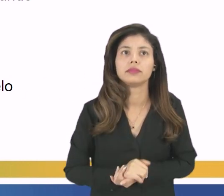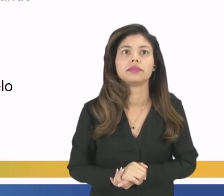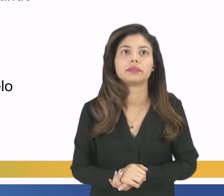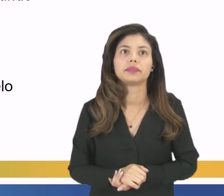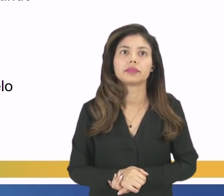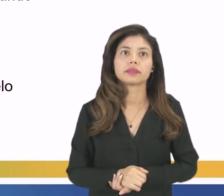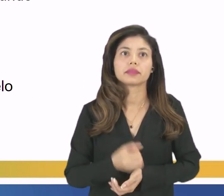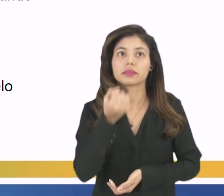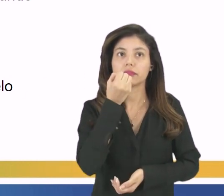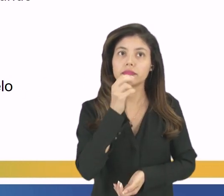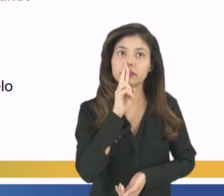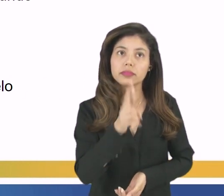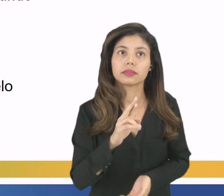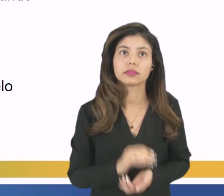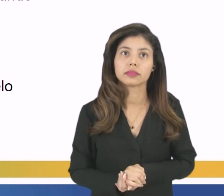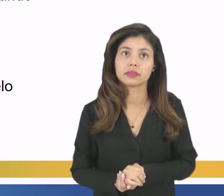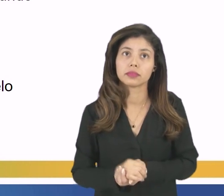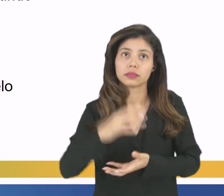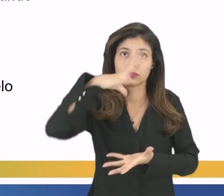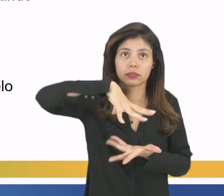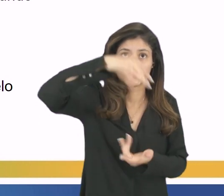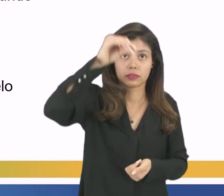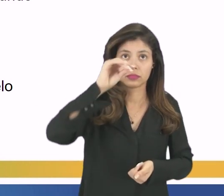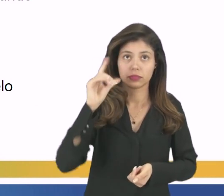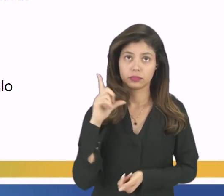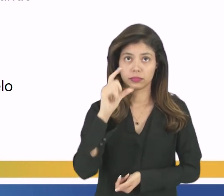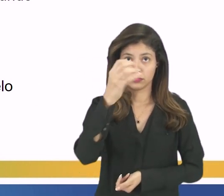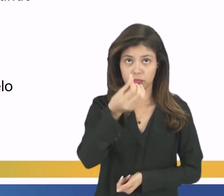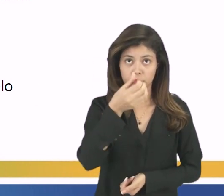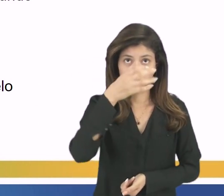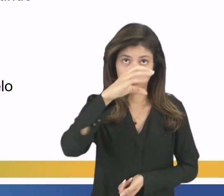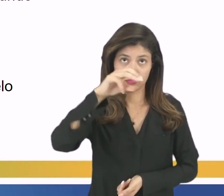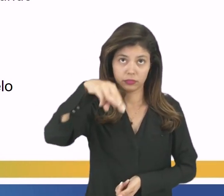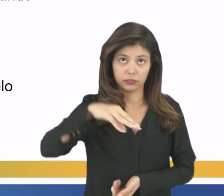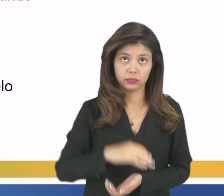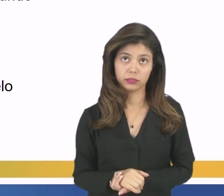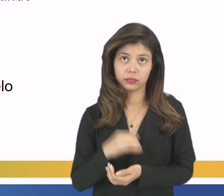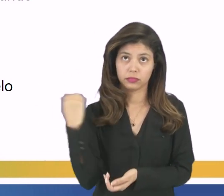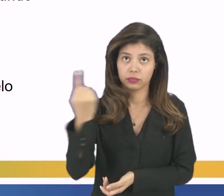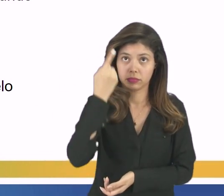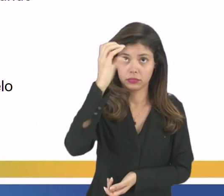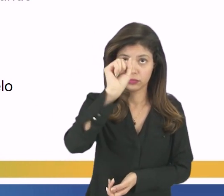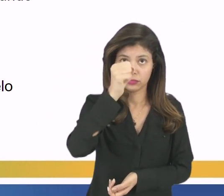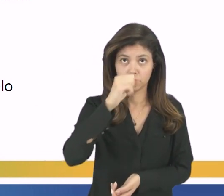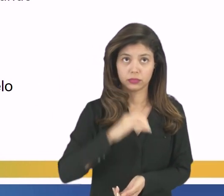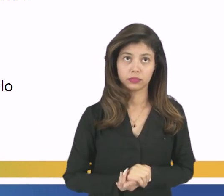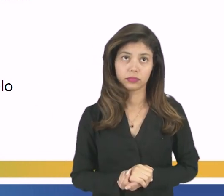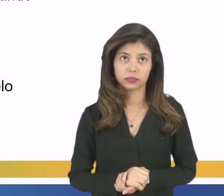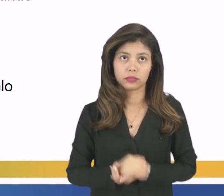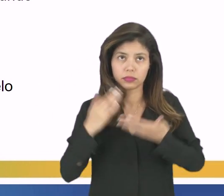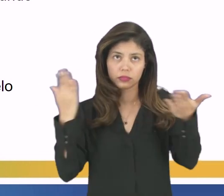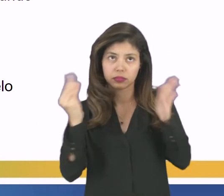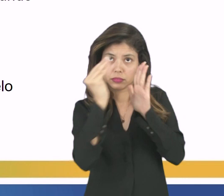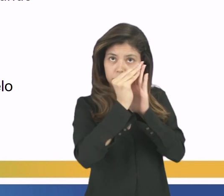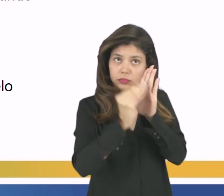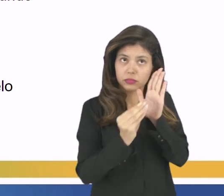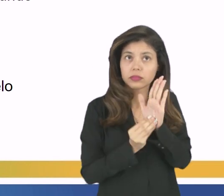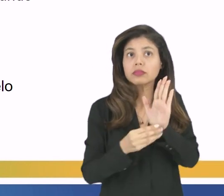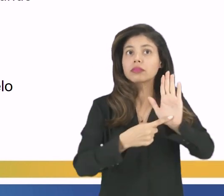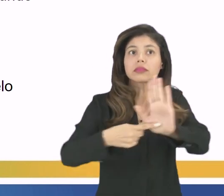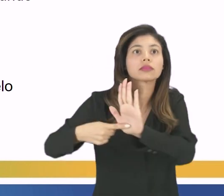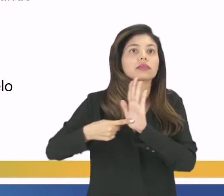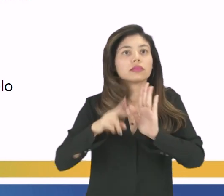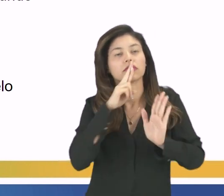Um exercício resolvido. Um cone circular reto tem raio da base igual a 6 centímetros e a altura 8. Então, segundo os dados